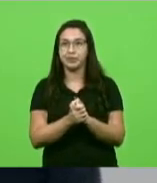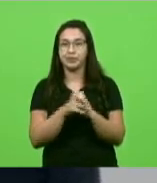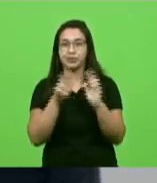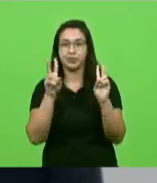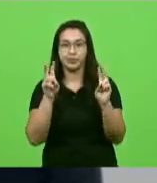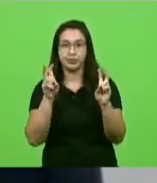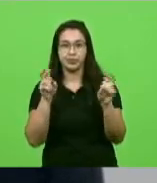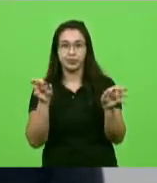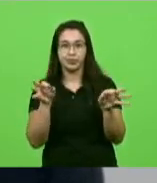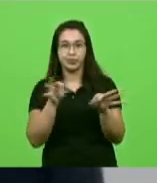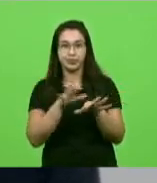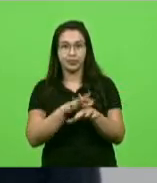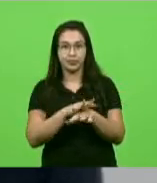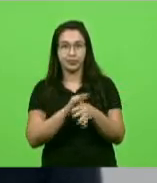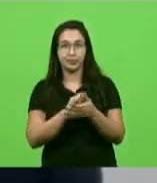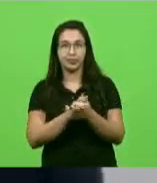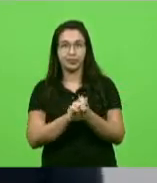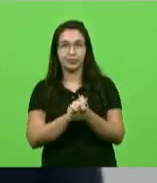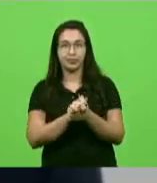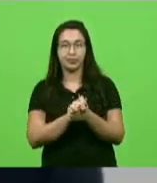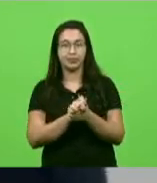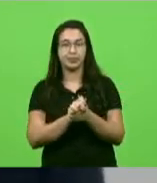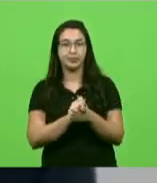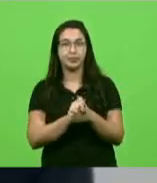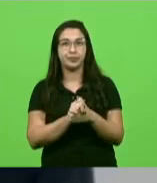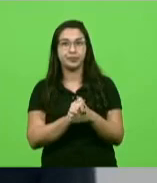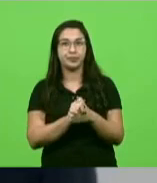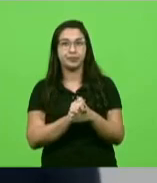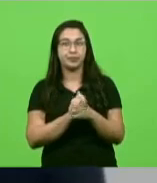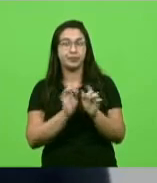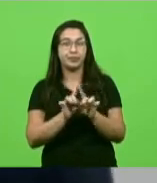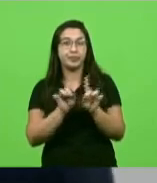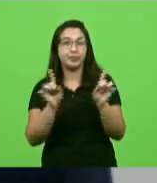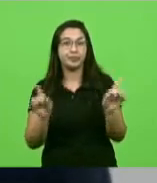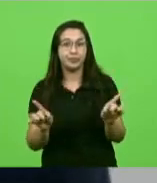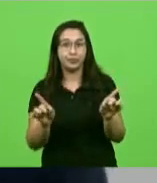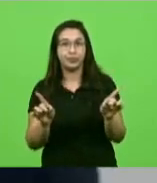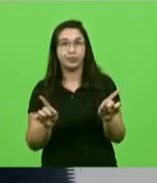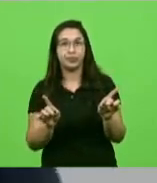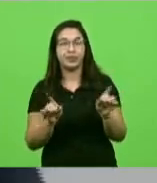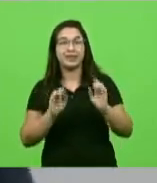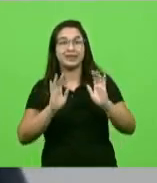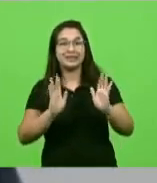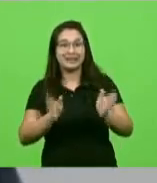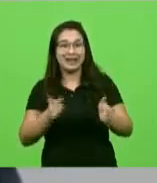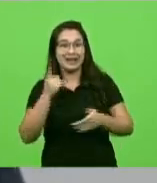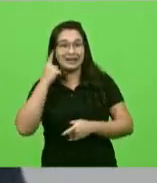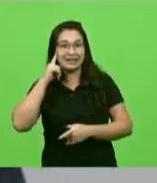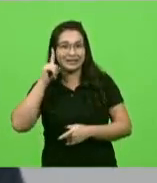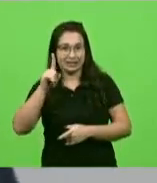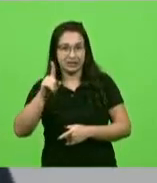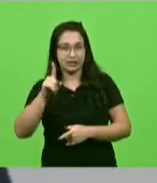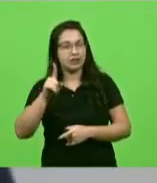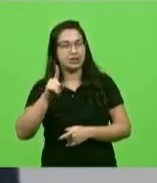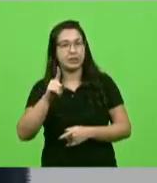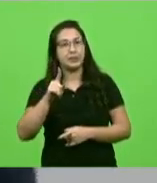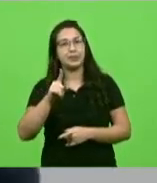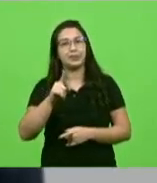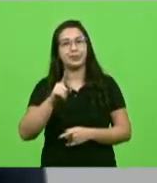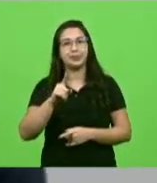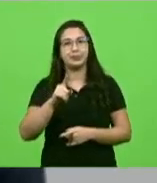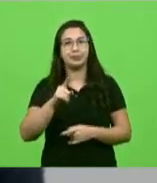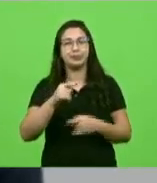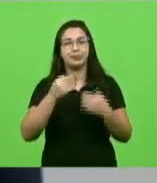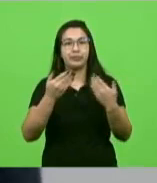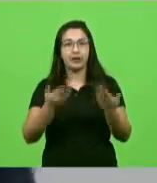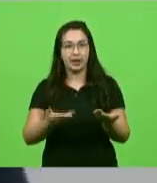Fecho aspas e digo o necessário. Contudo, já nesta data, a liquidação em